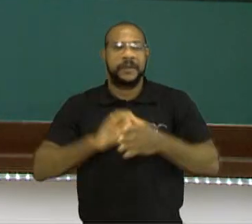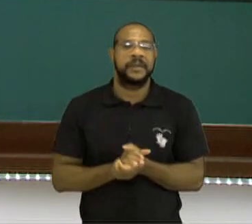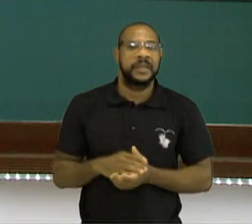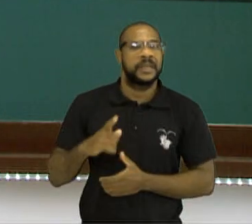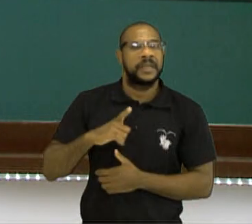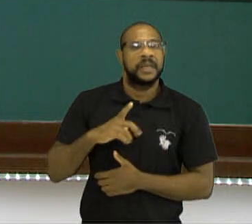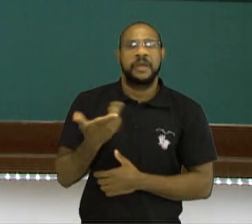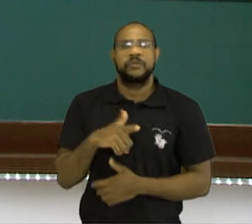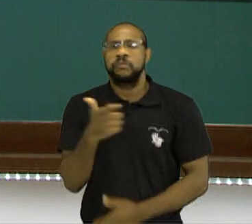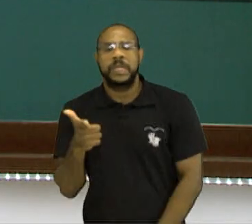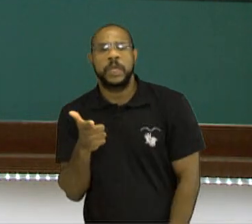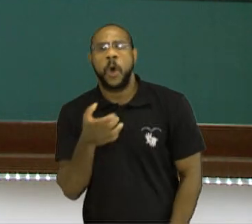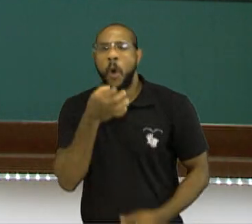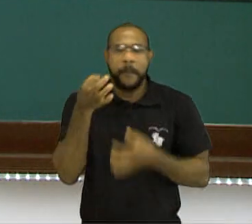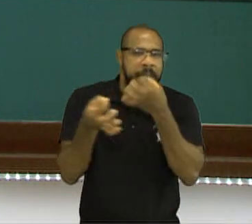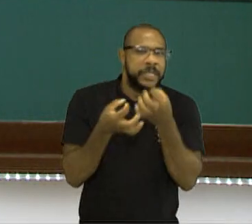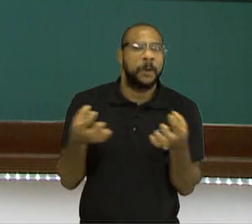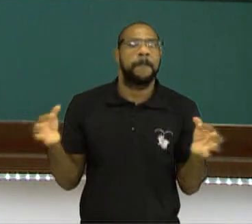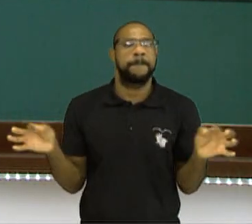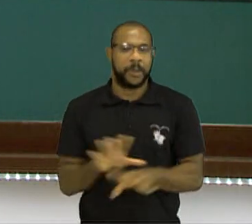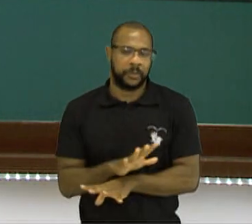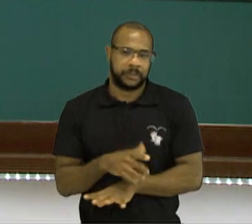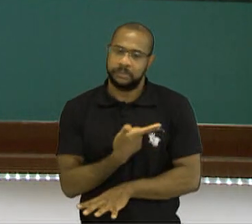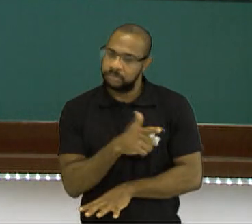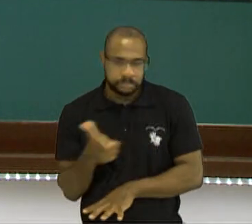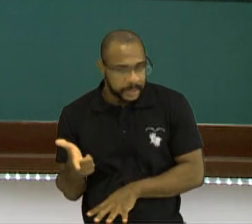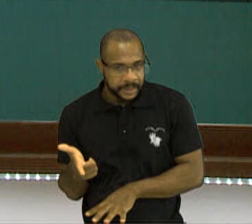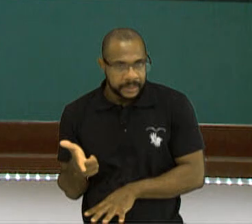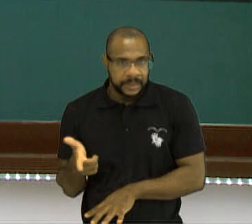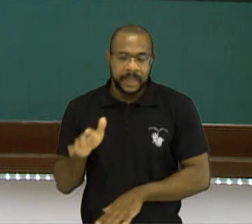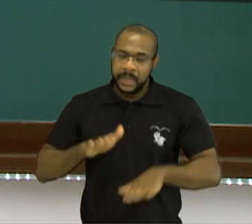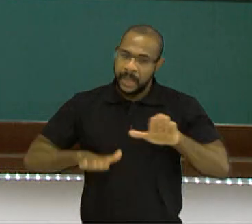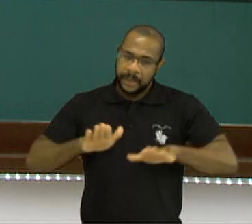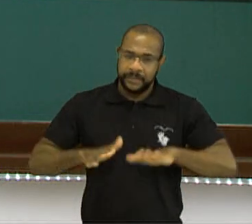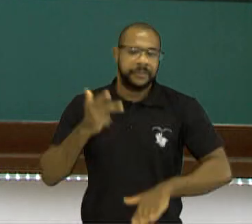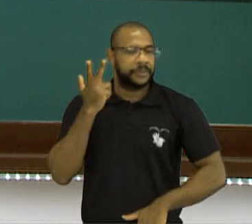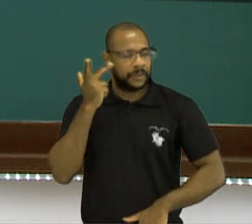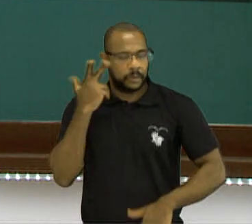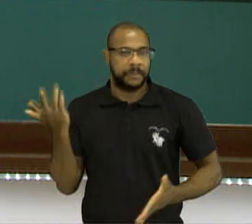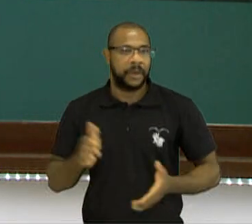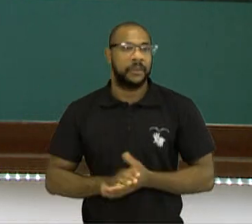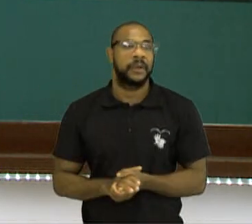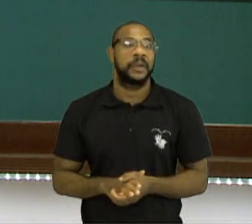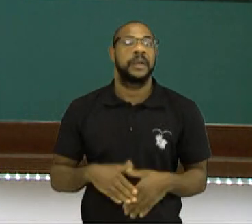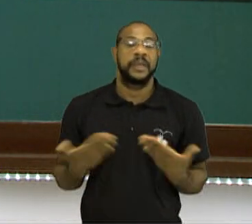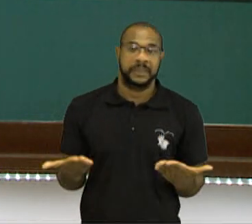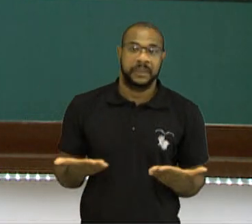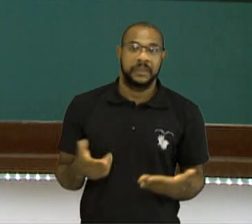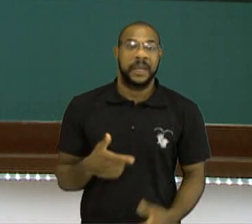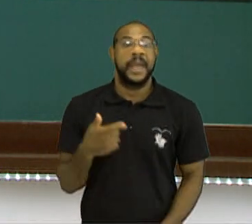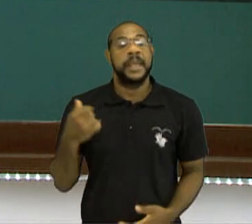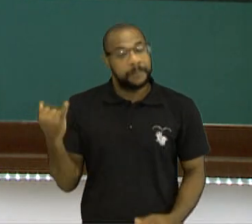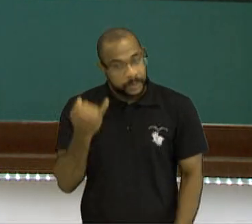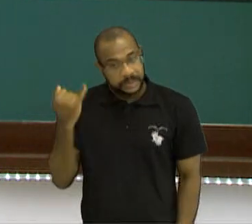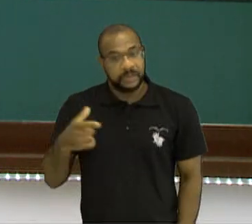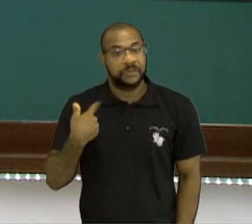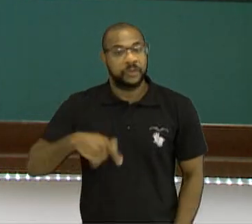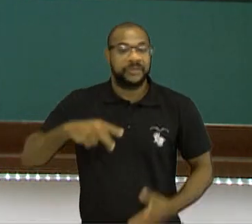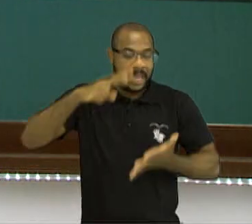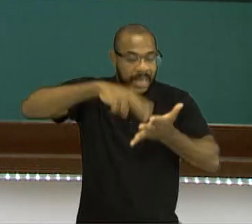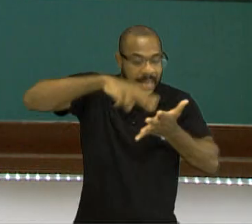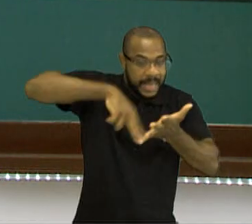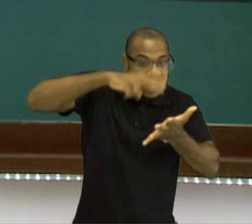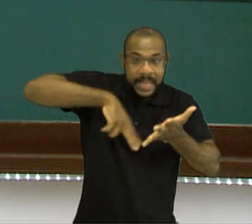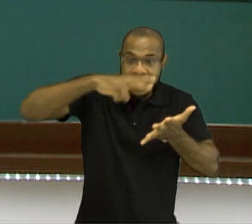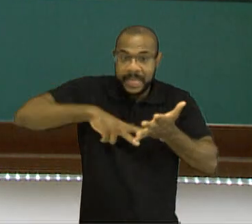gente não tenha uma opinião formada a respeito deles. E nesse caso, é muito importante manter-se informado, ler